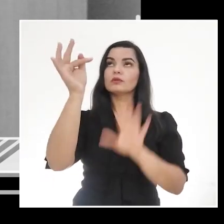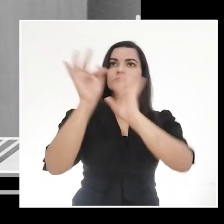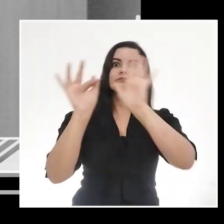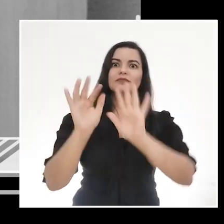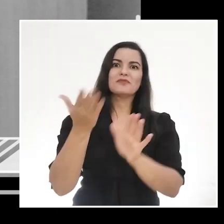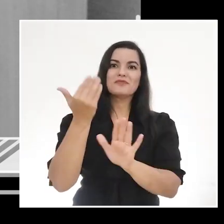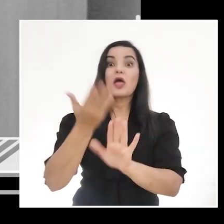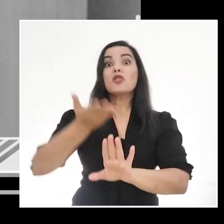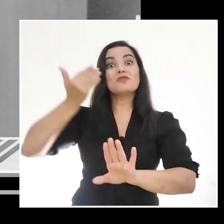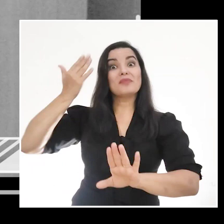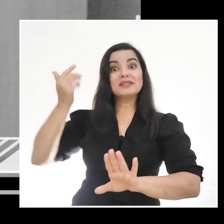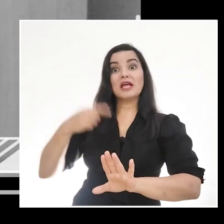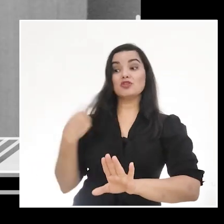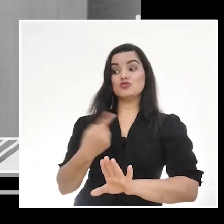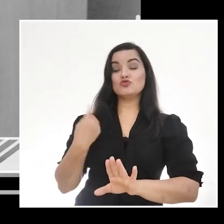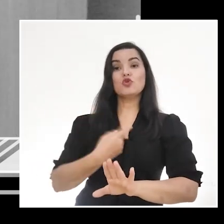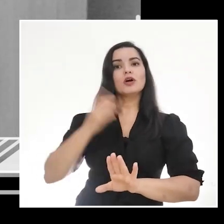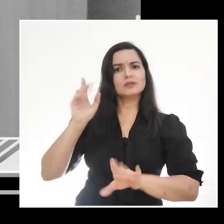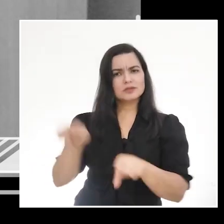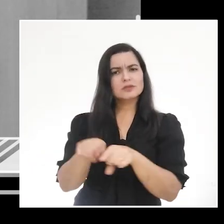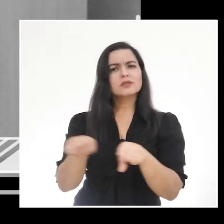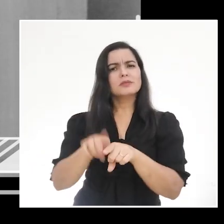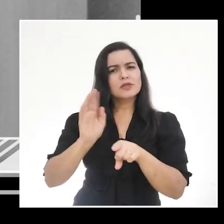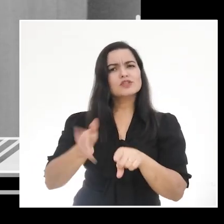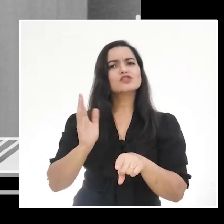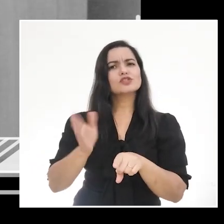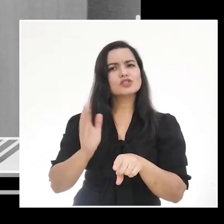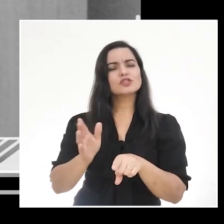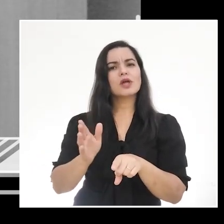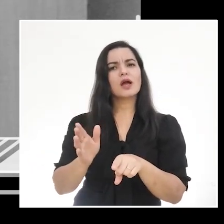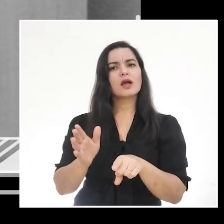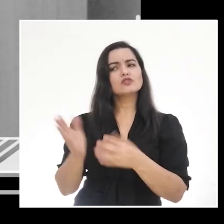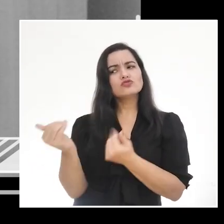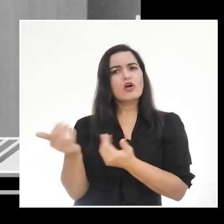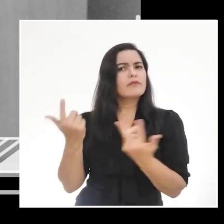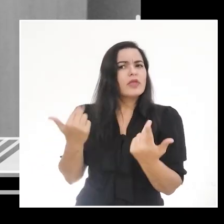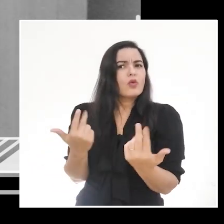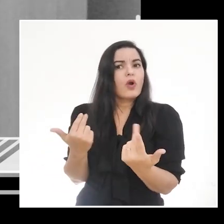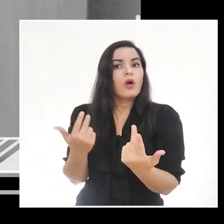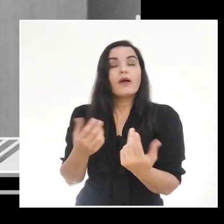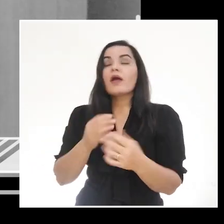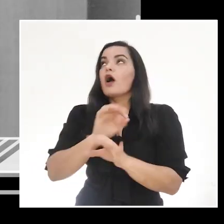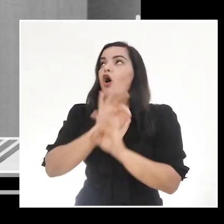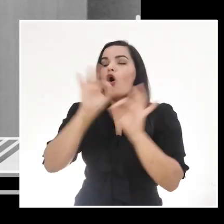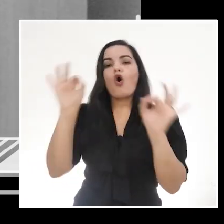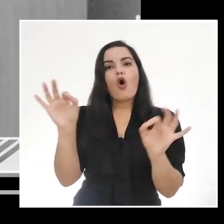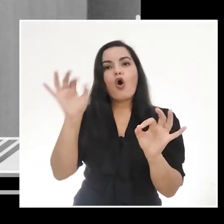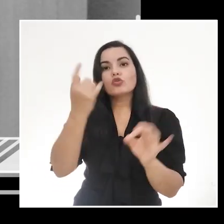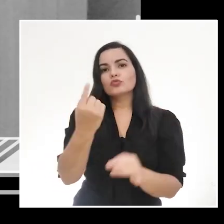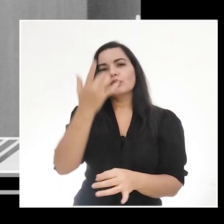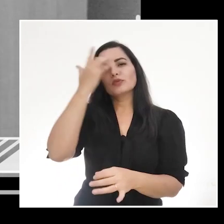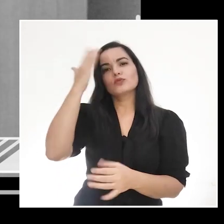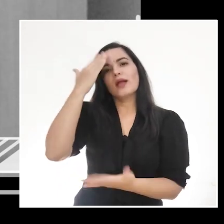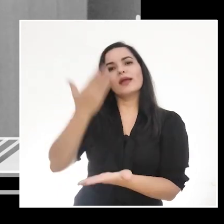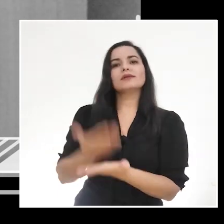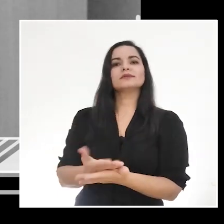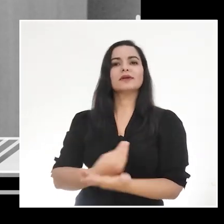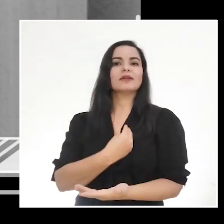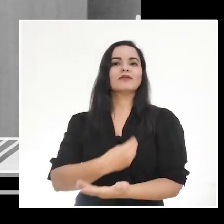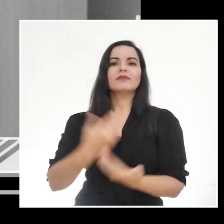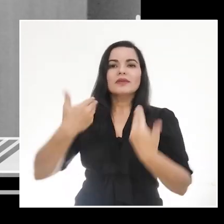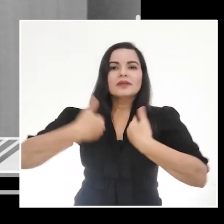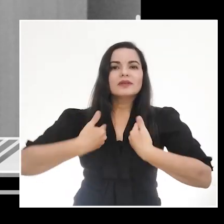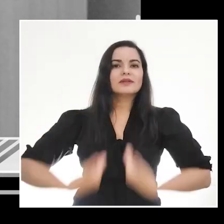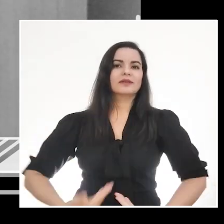para os adolescentes. E lembre-se o seguinte: um dia todos nós fomos adolescentes, né? E como é bom alguém acreditar na gente,